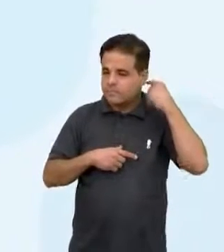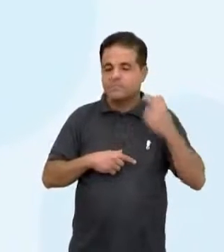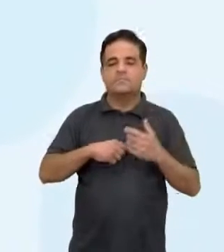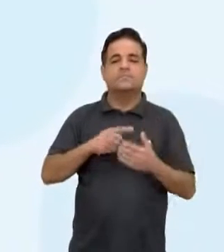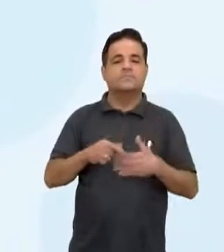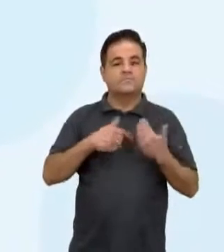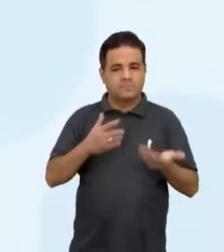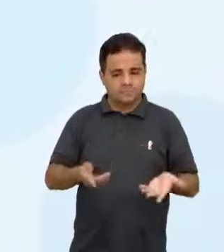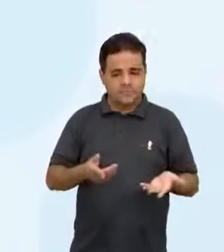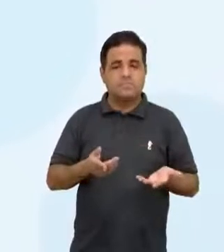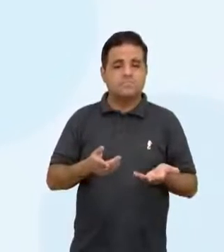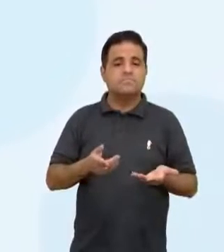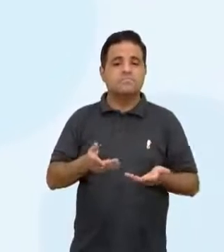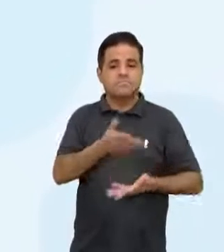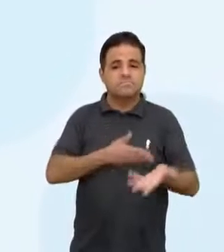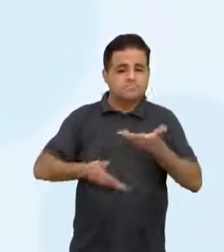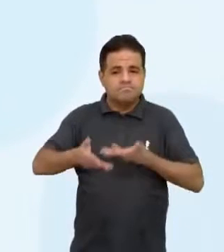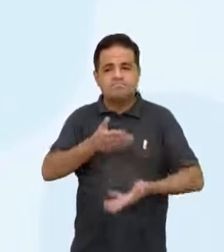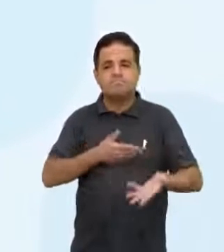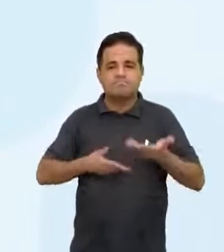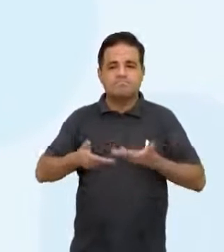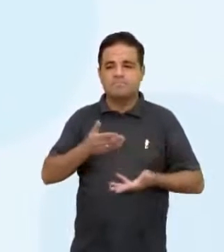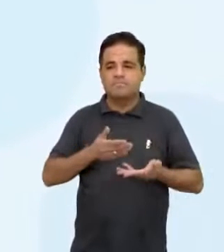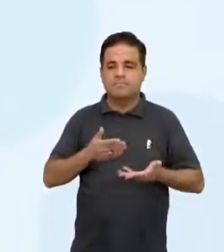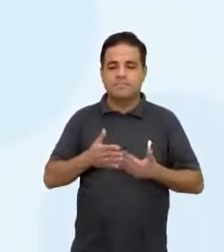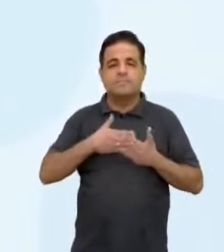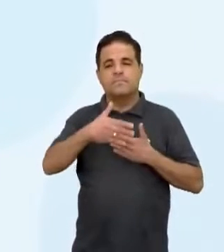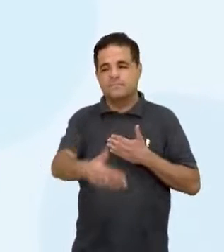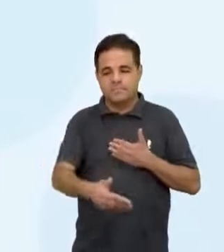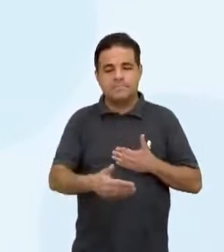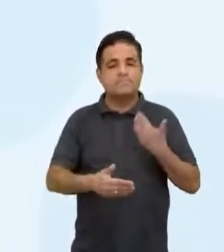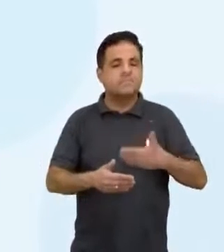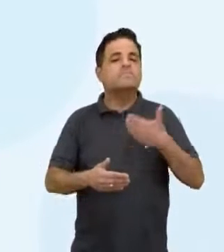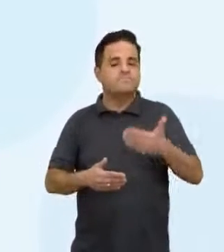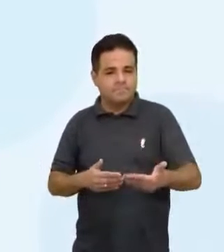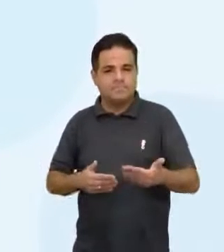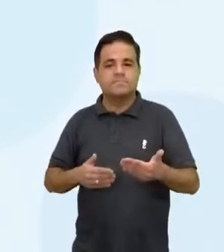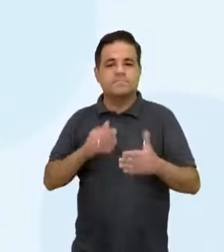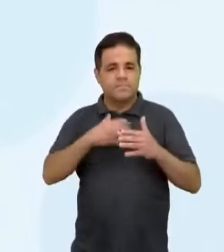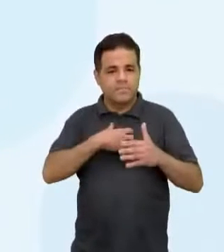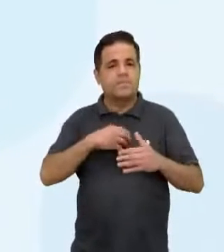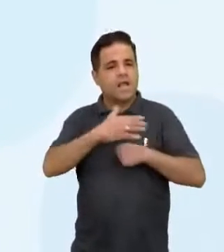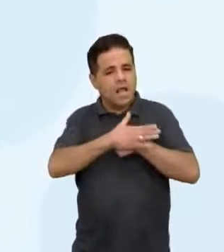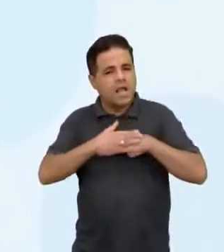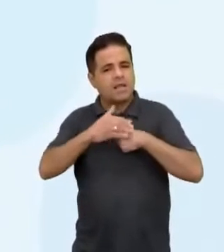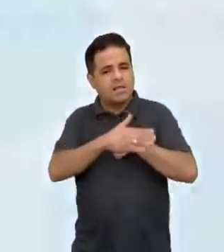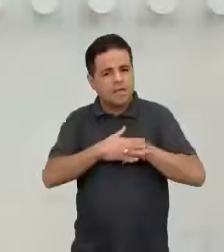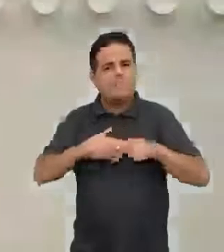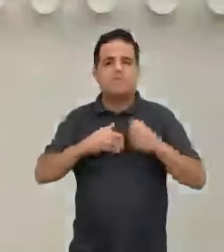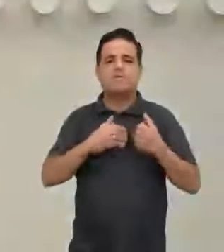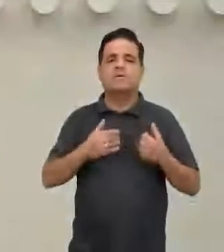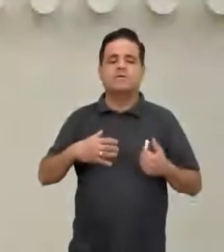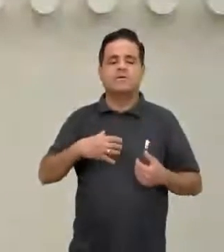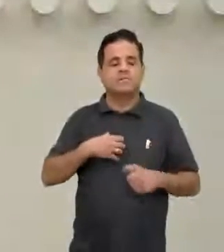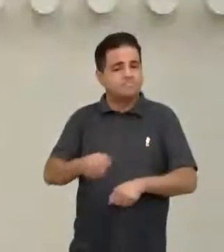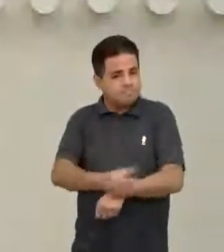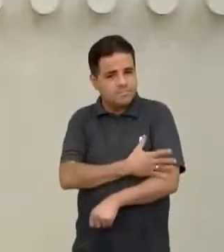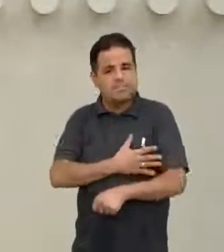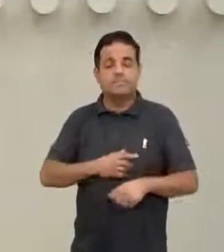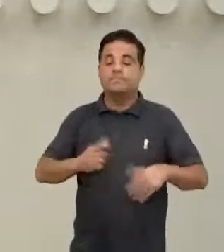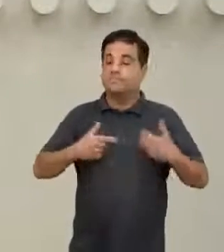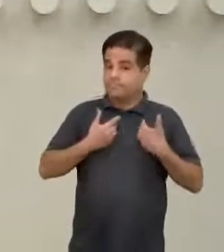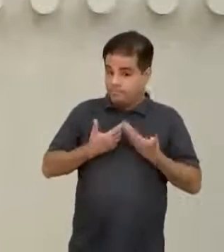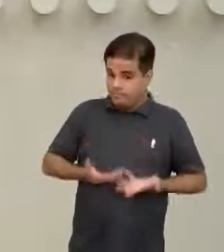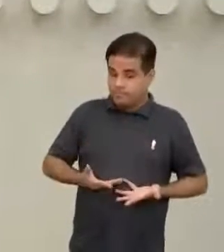situação criada em relação aos aspectos de interação social e ao clima afetivo e emocional. Ou seja,